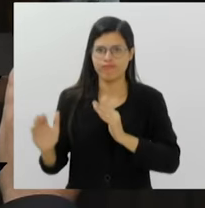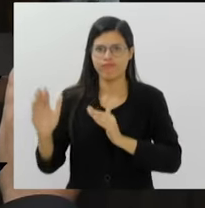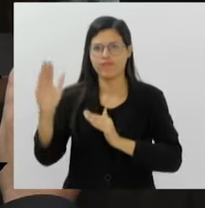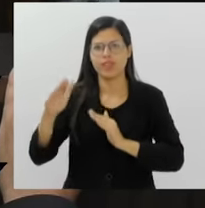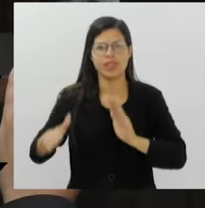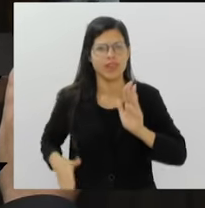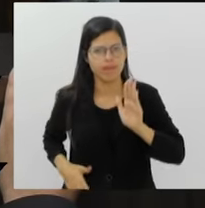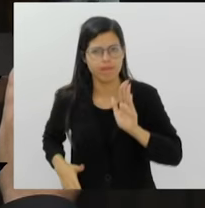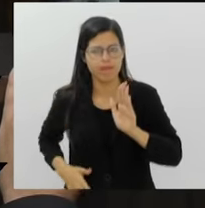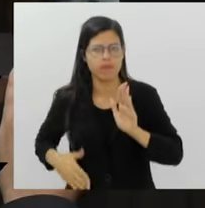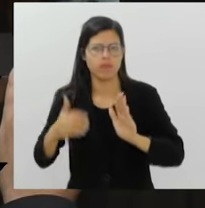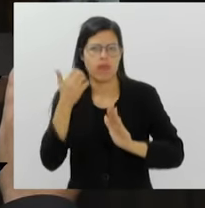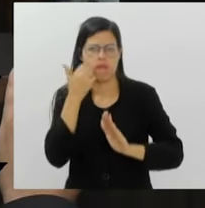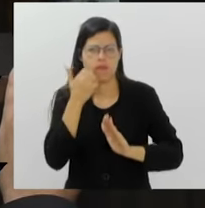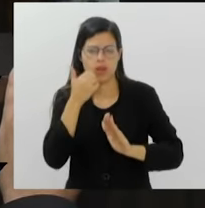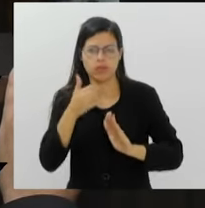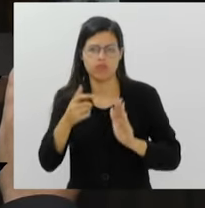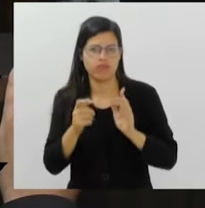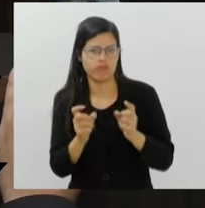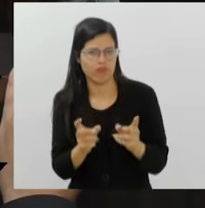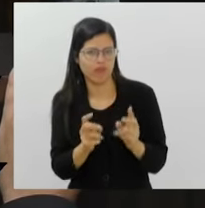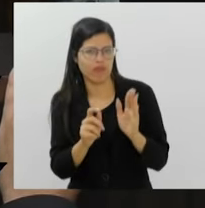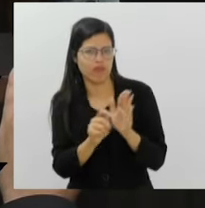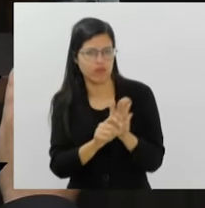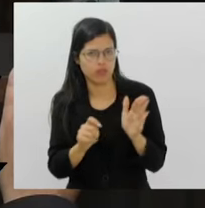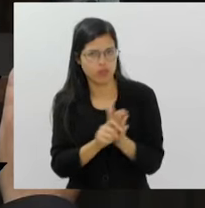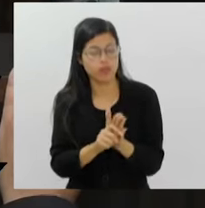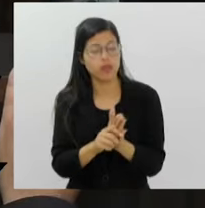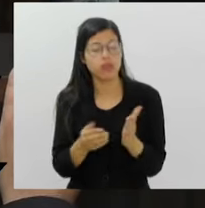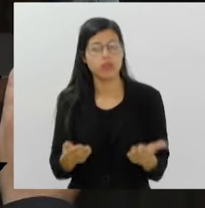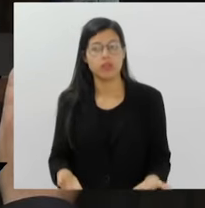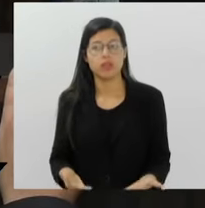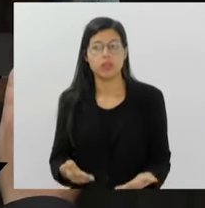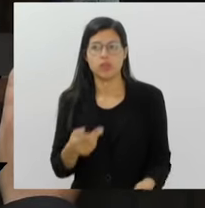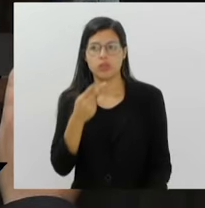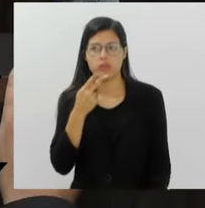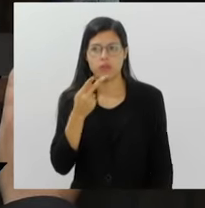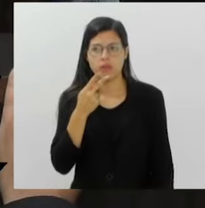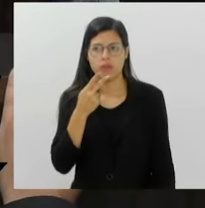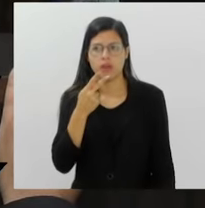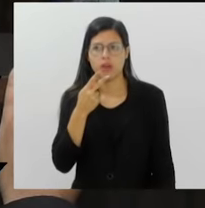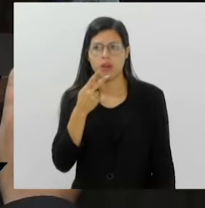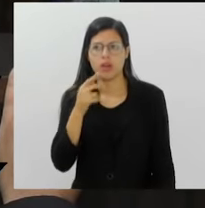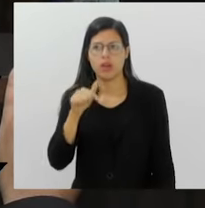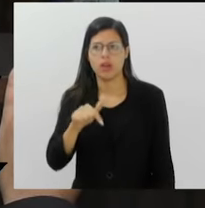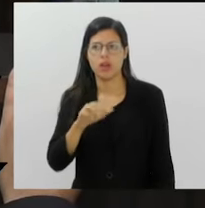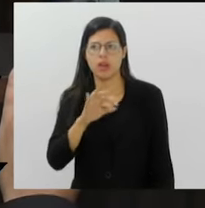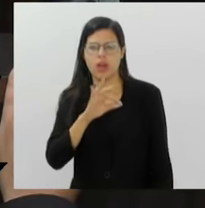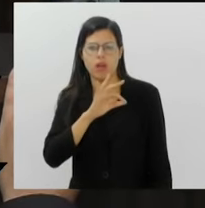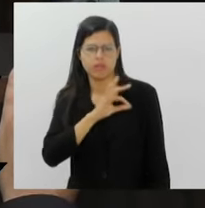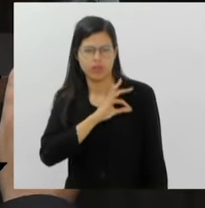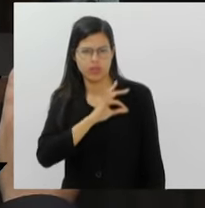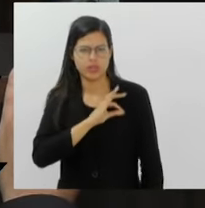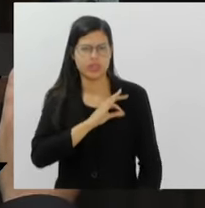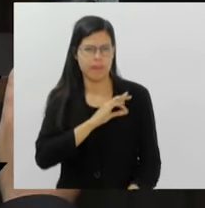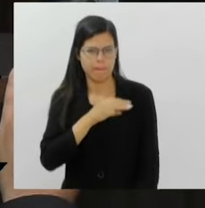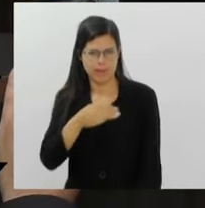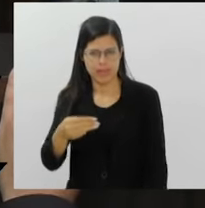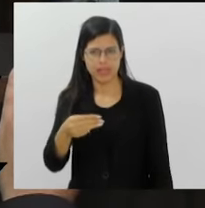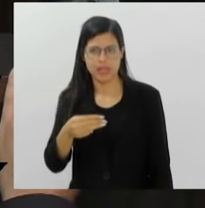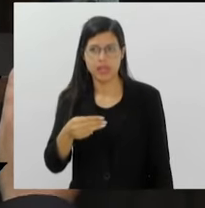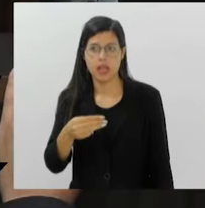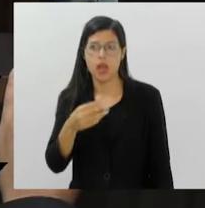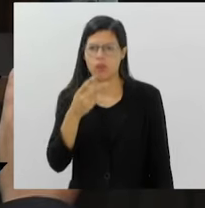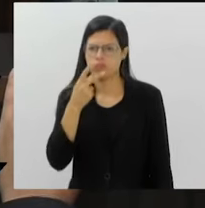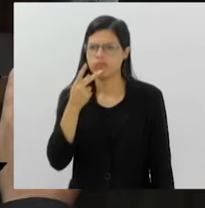vagabundos traficantes. E eu falei, quando da posse da última turma da Polícia Militar naquelas vagas, Vossa Excelência estava lá, Morim, que a